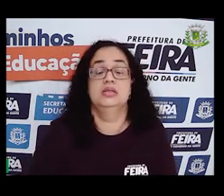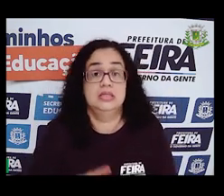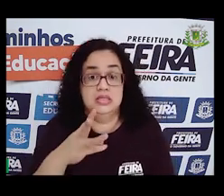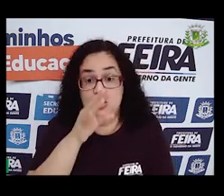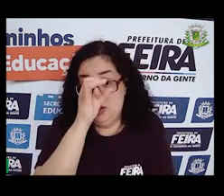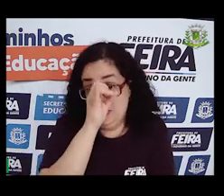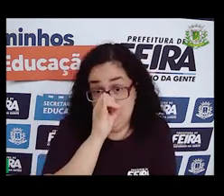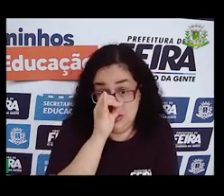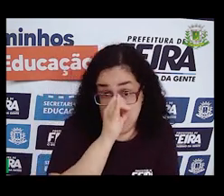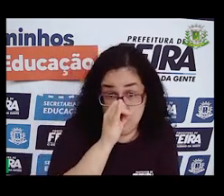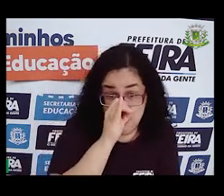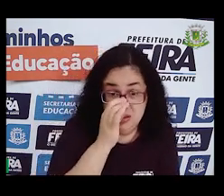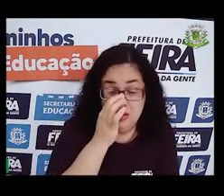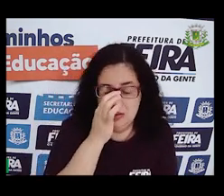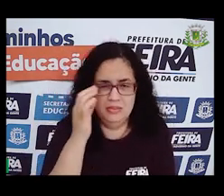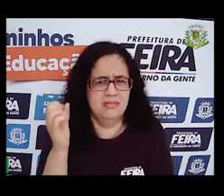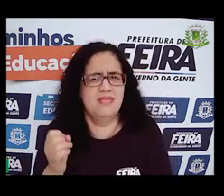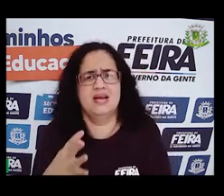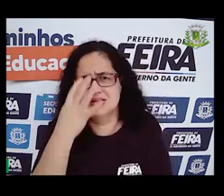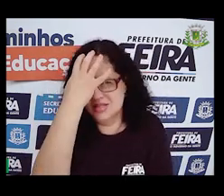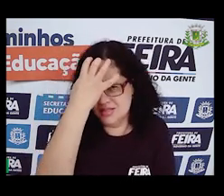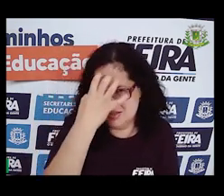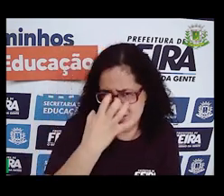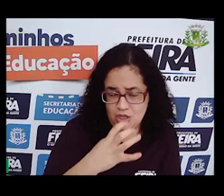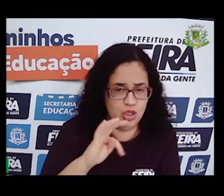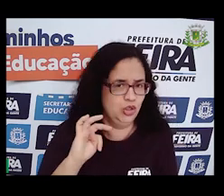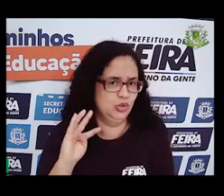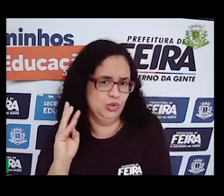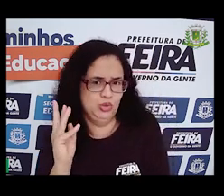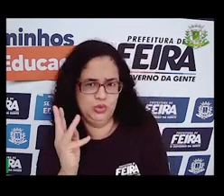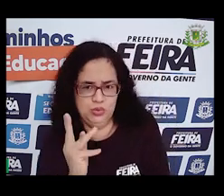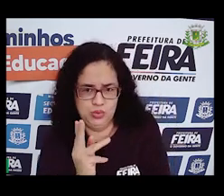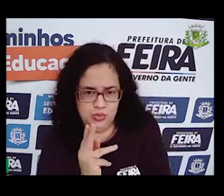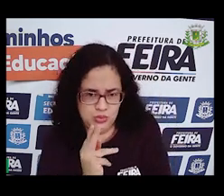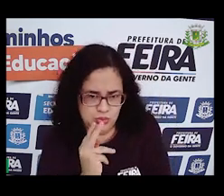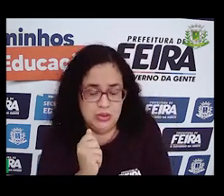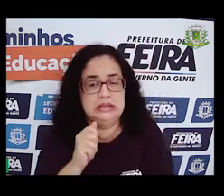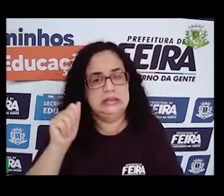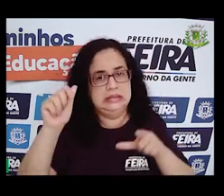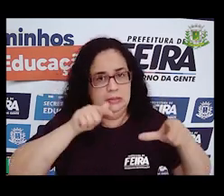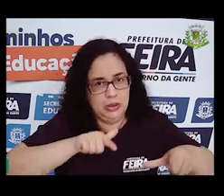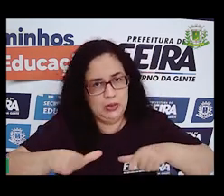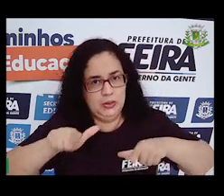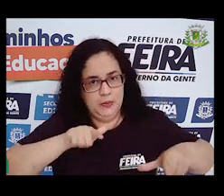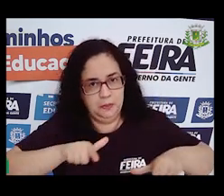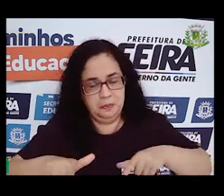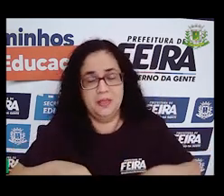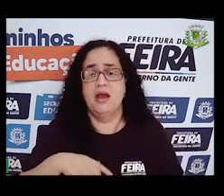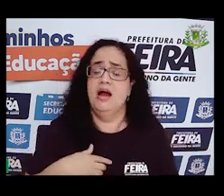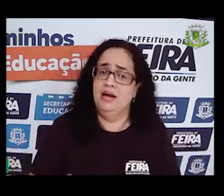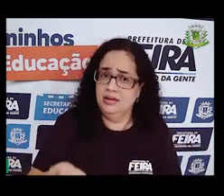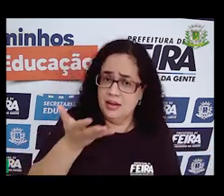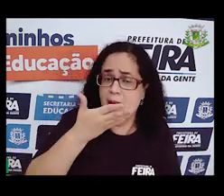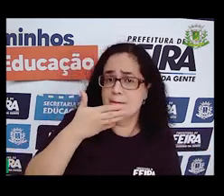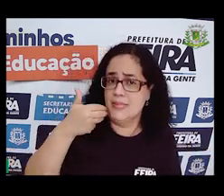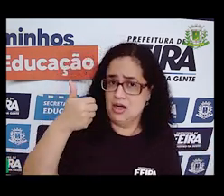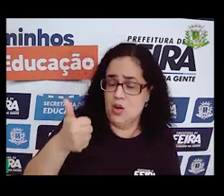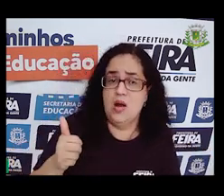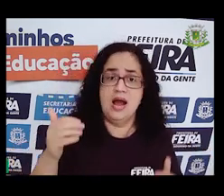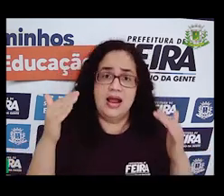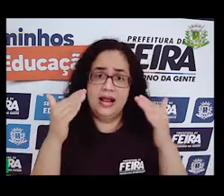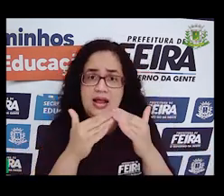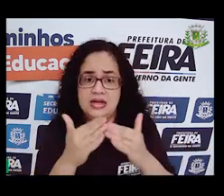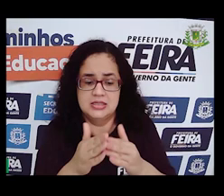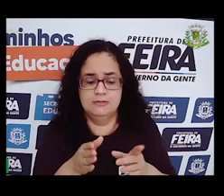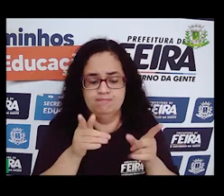O terceiro porquinho, o mais sensato de todos e mais trabalhador, preferiu construir uma casa